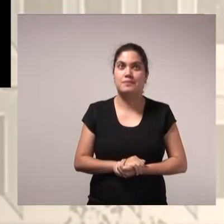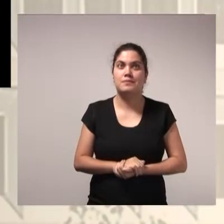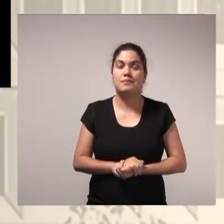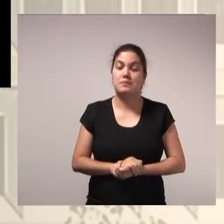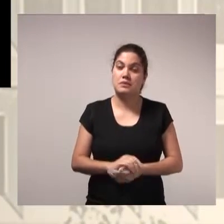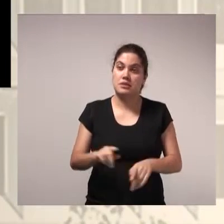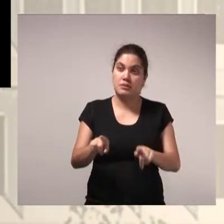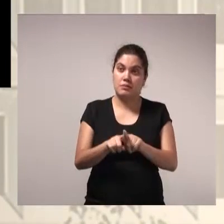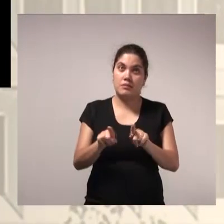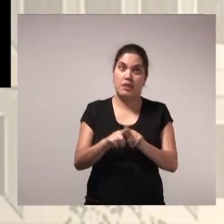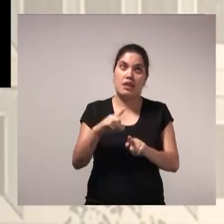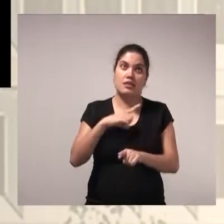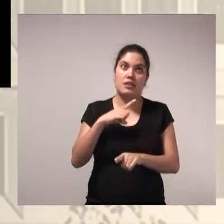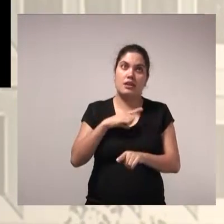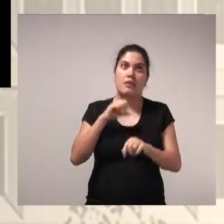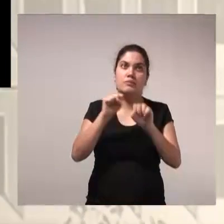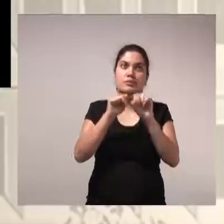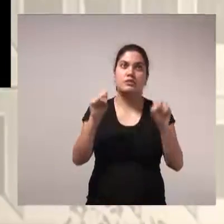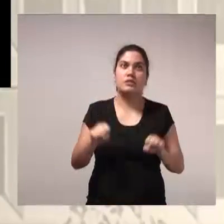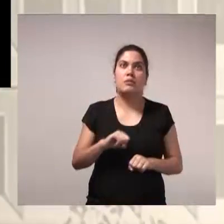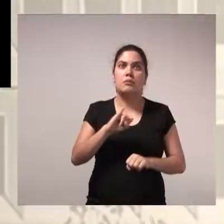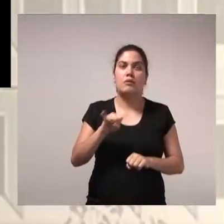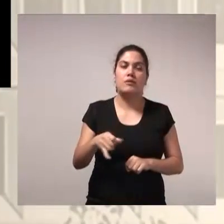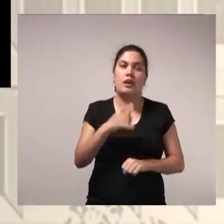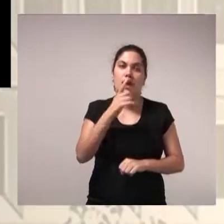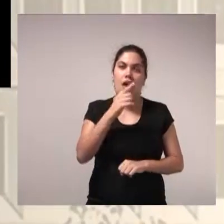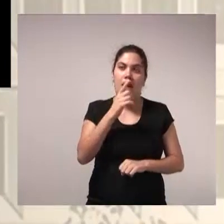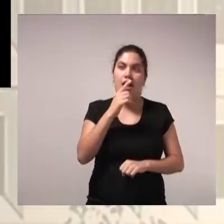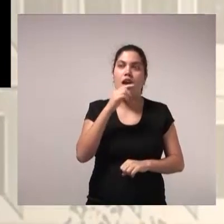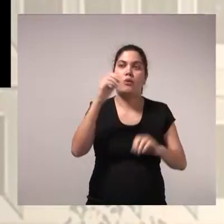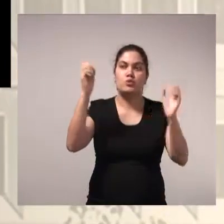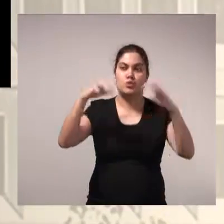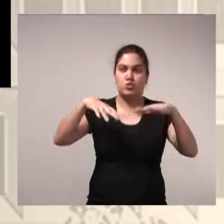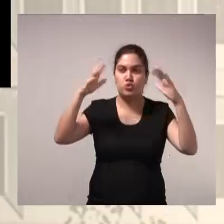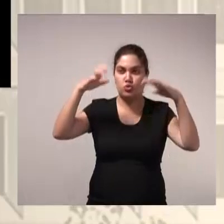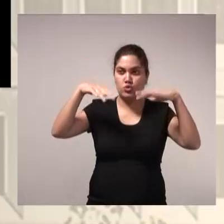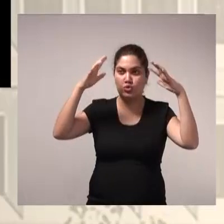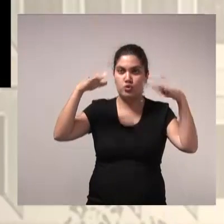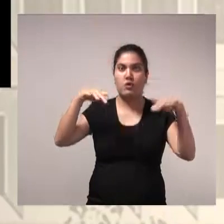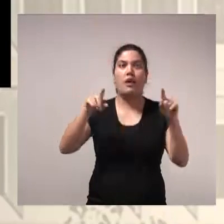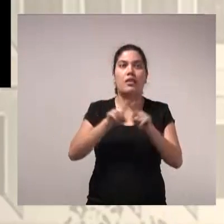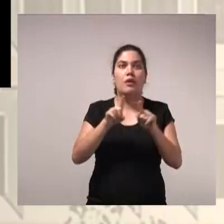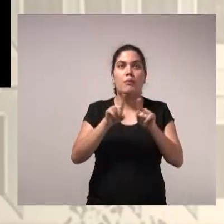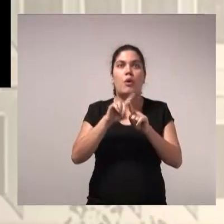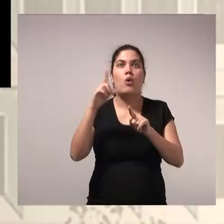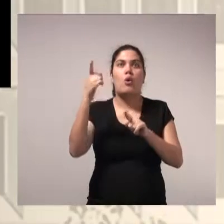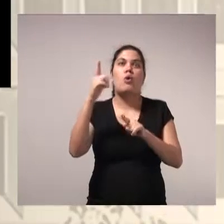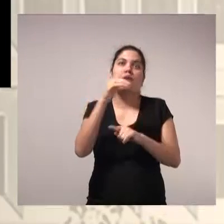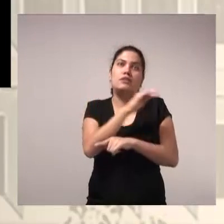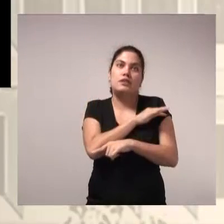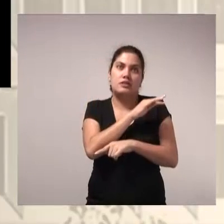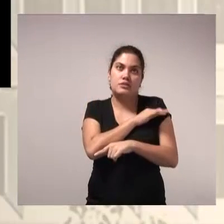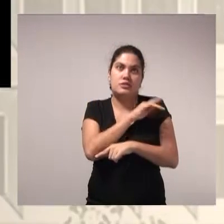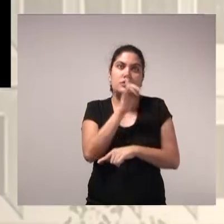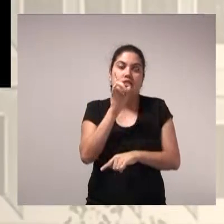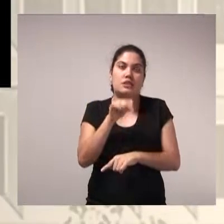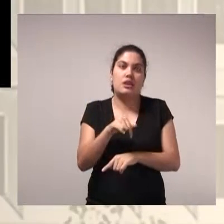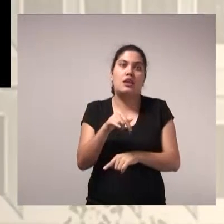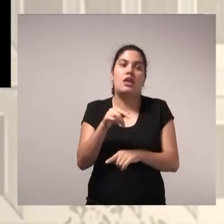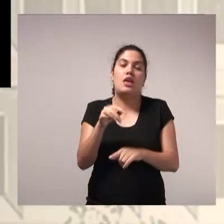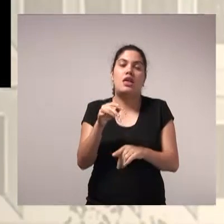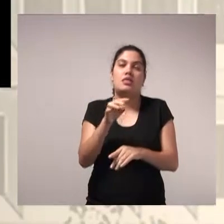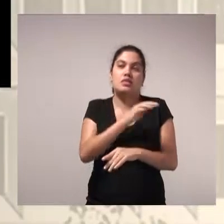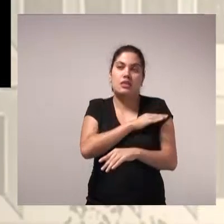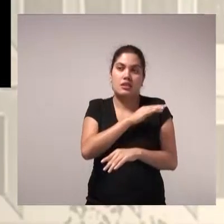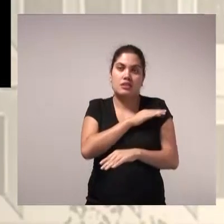Temos um sistema de aproveitamento de água da chuva e temos também essa outra técnica, que é uma técnica de